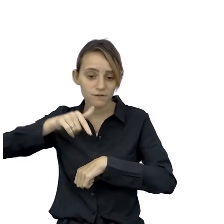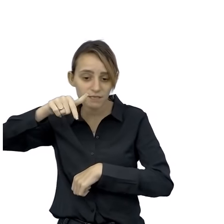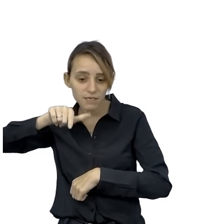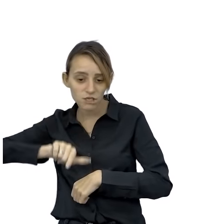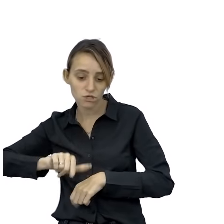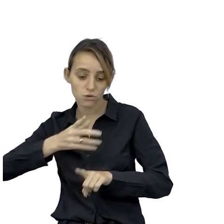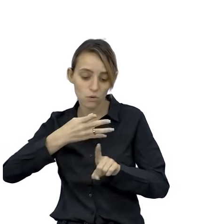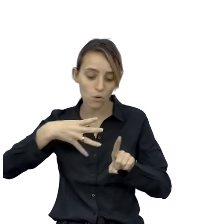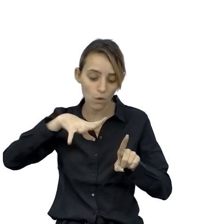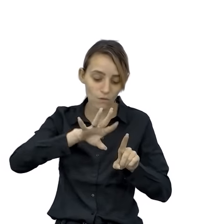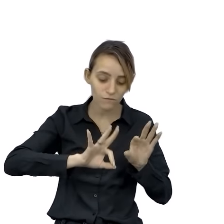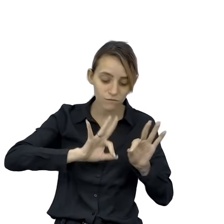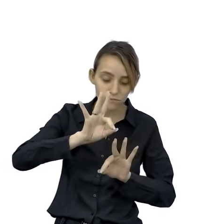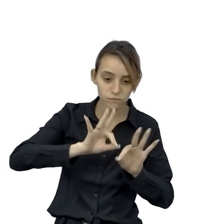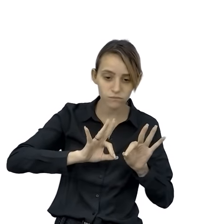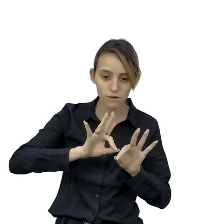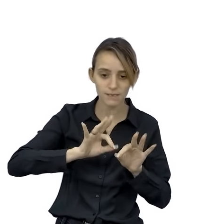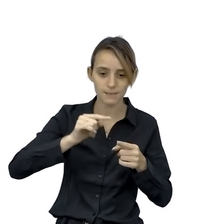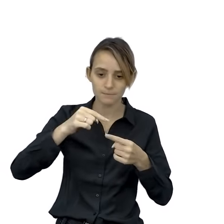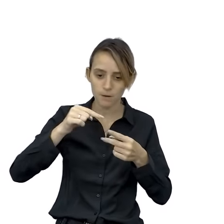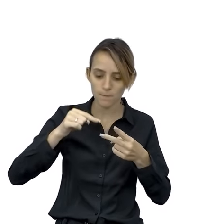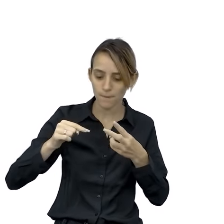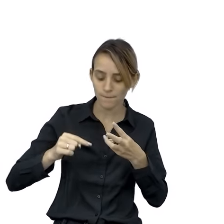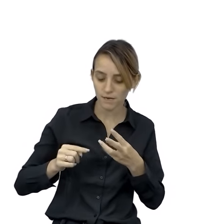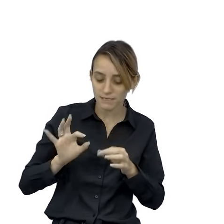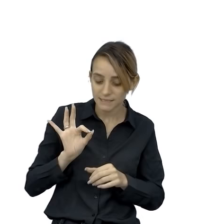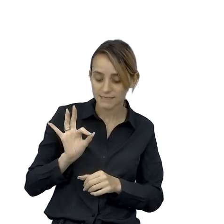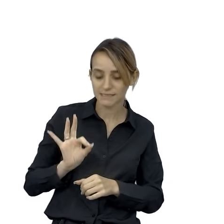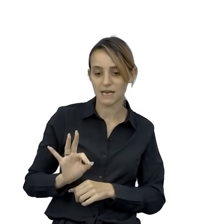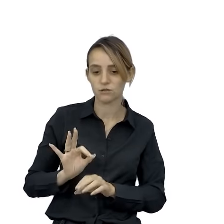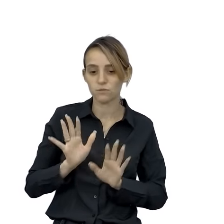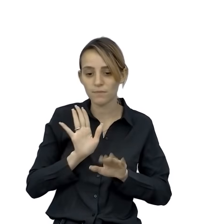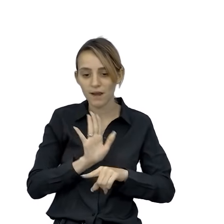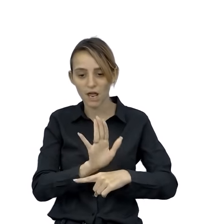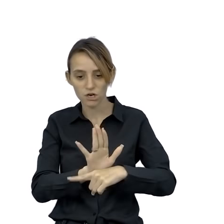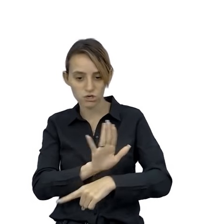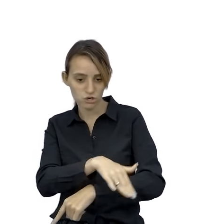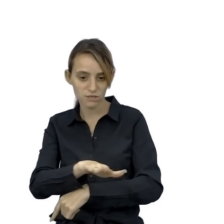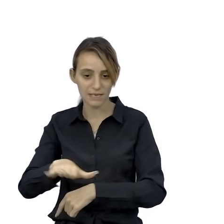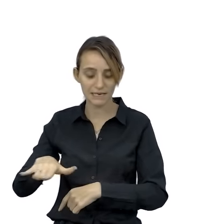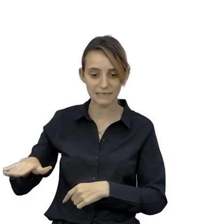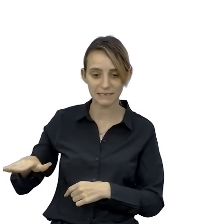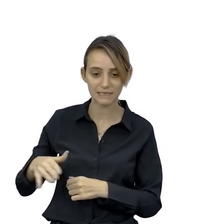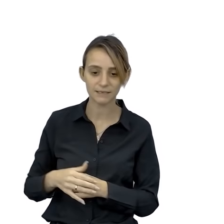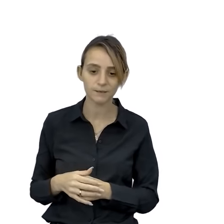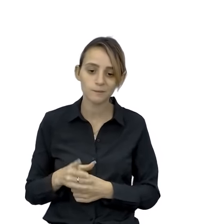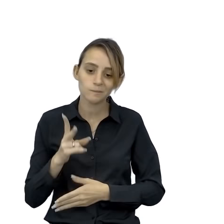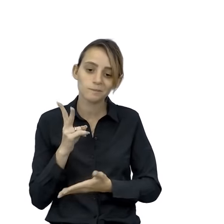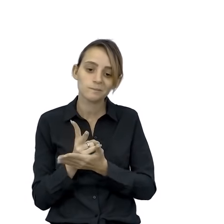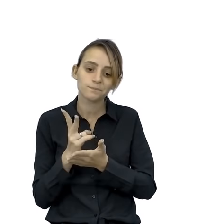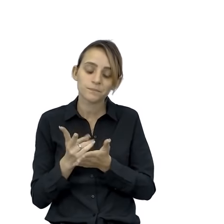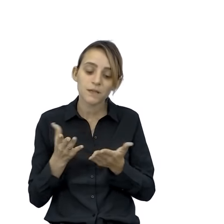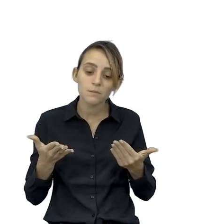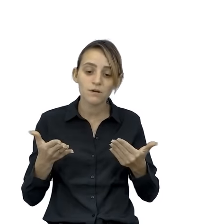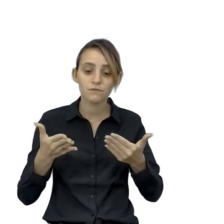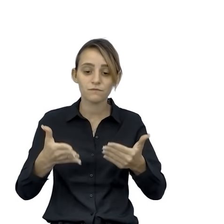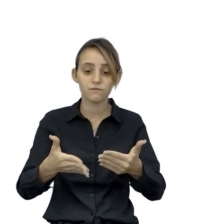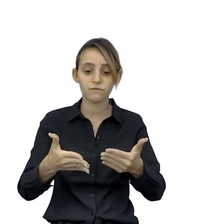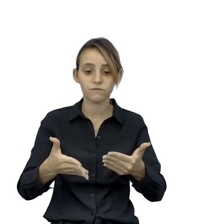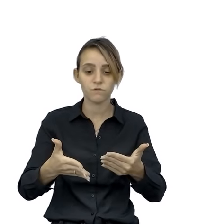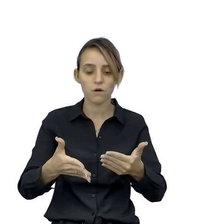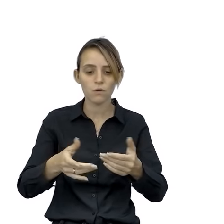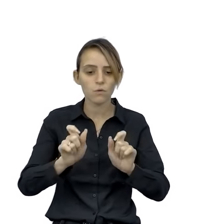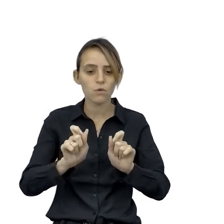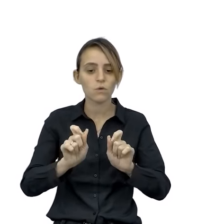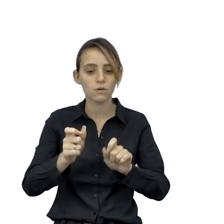fazendo um planejamento mais pontual no atendimento dessas crianças aí. Sempre com foco aí, como nós estamos no estudo